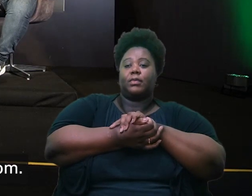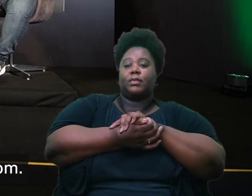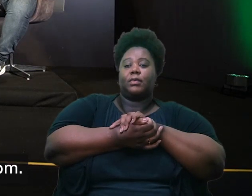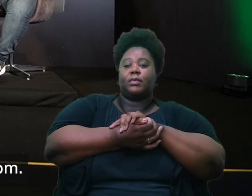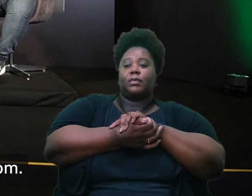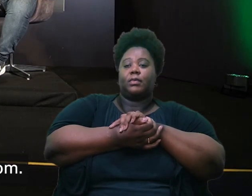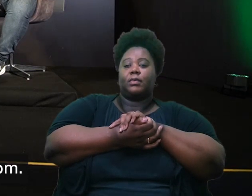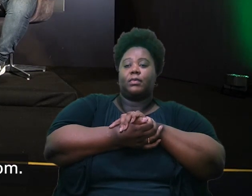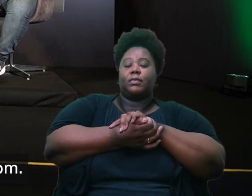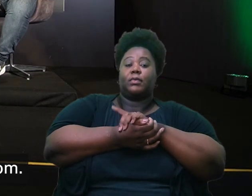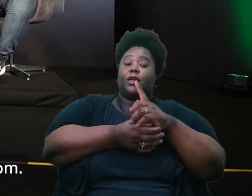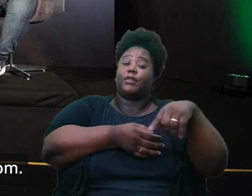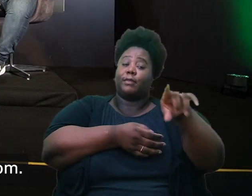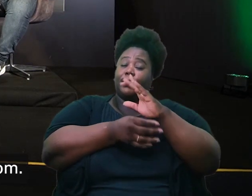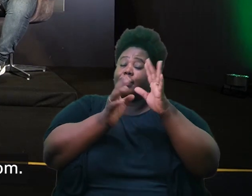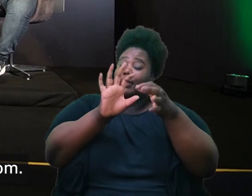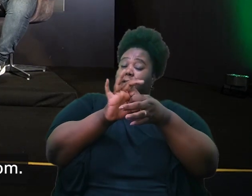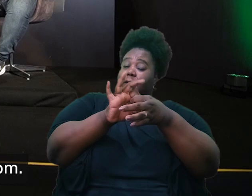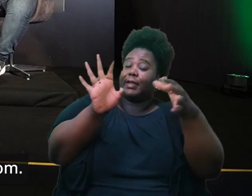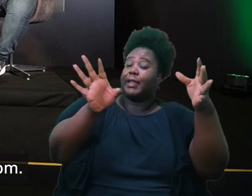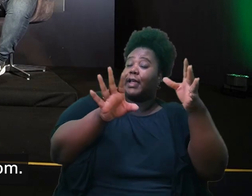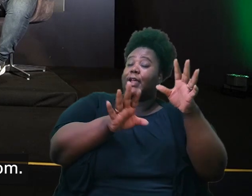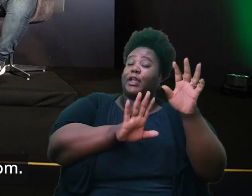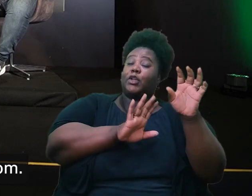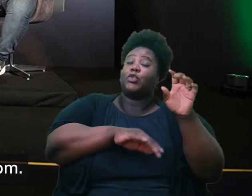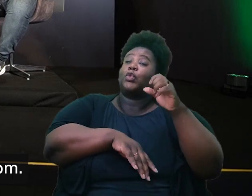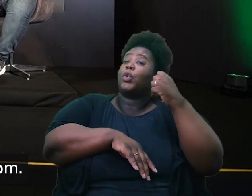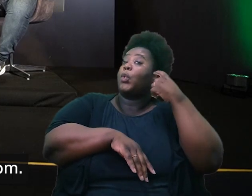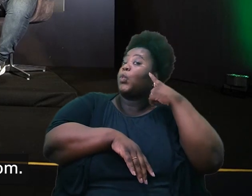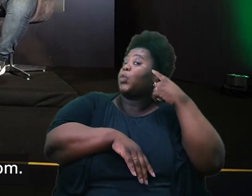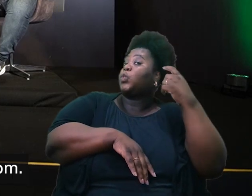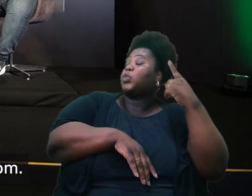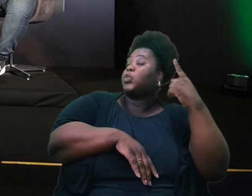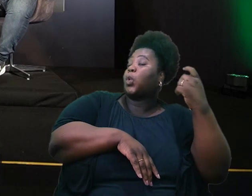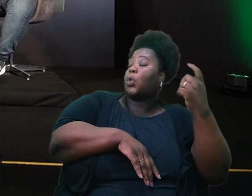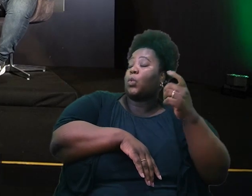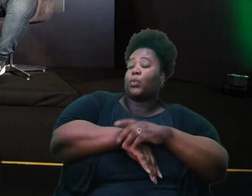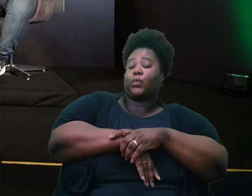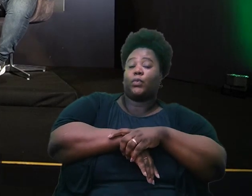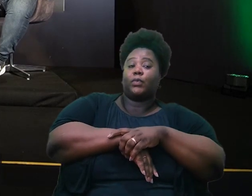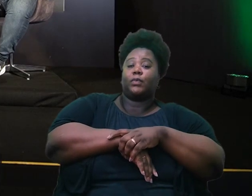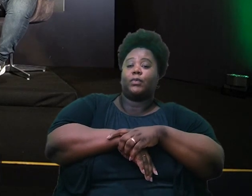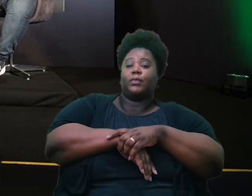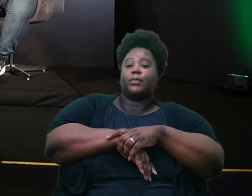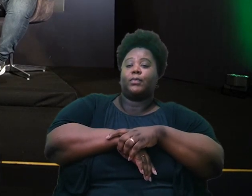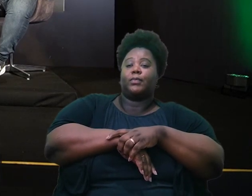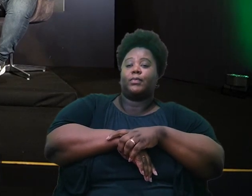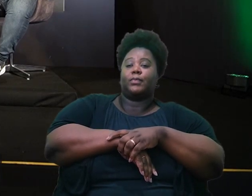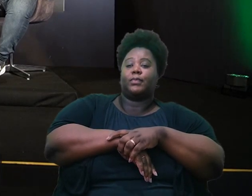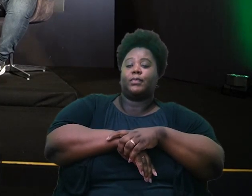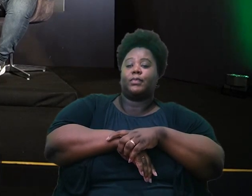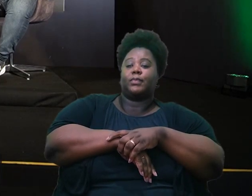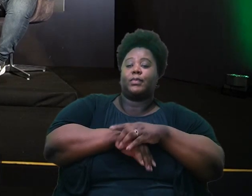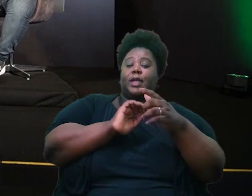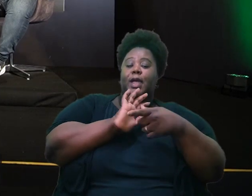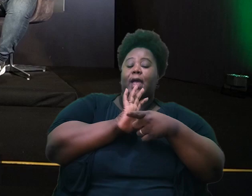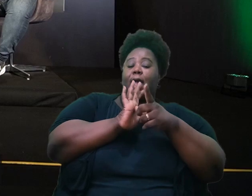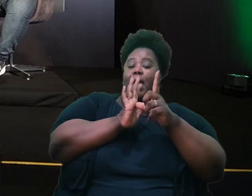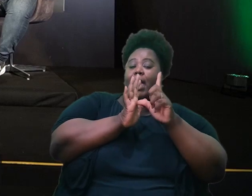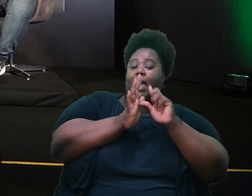Aí você deixa o som, corpo, som, volver-se no espaço antes